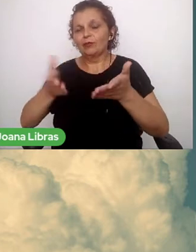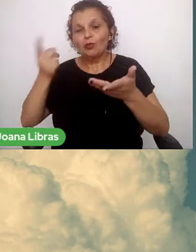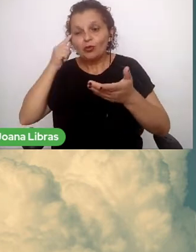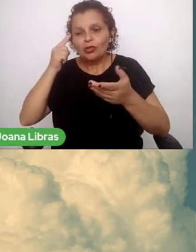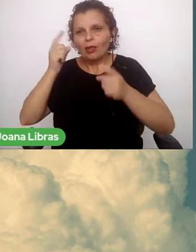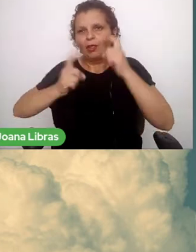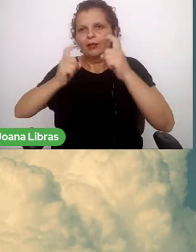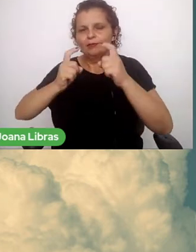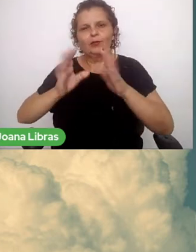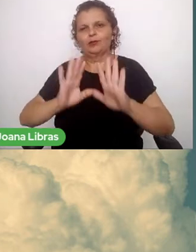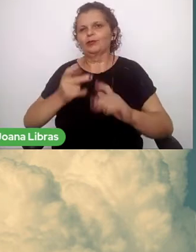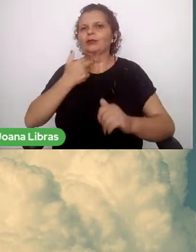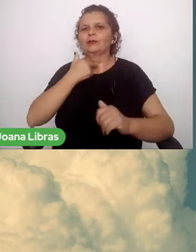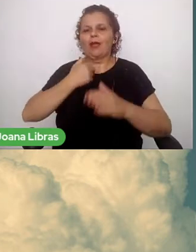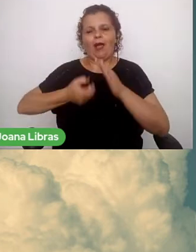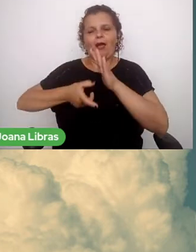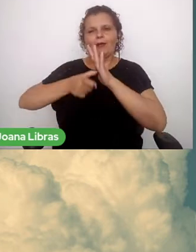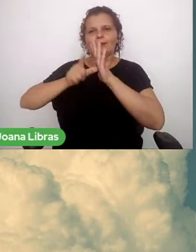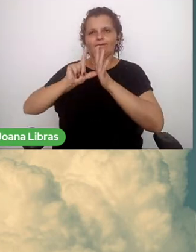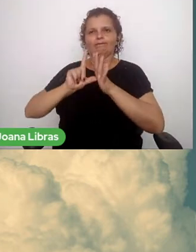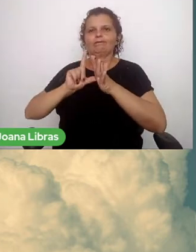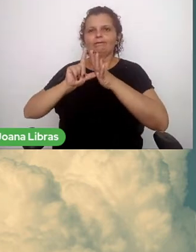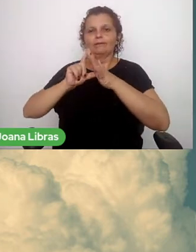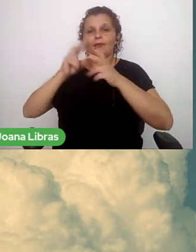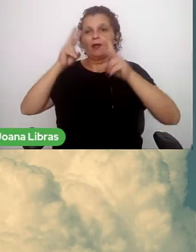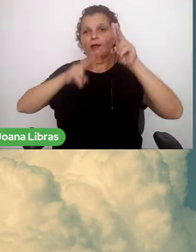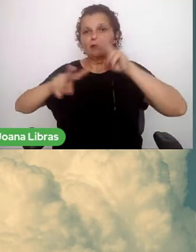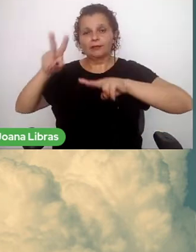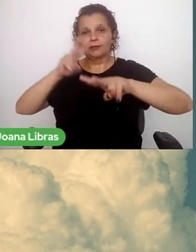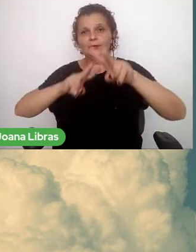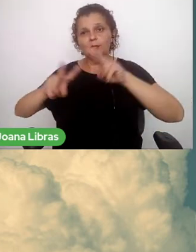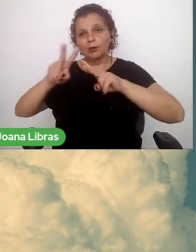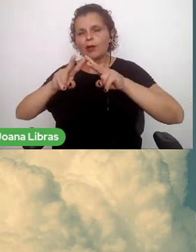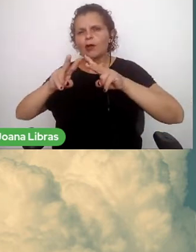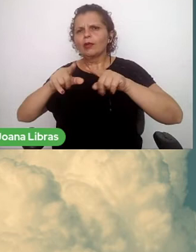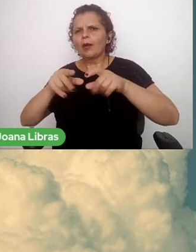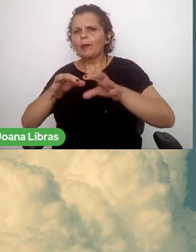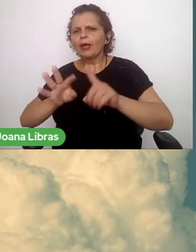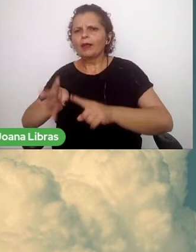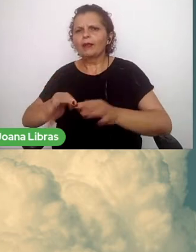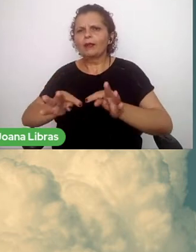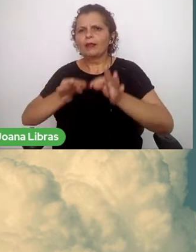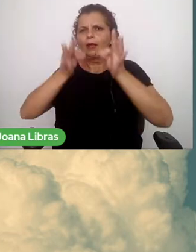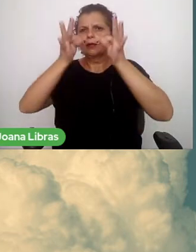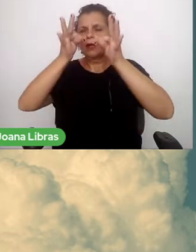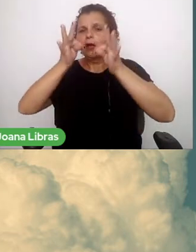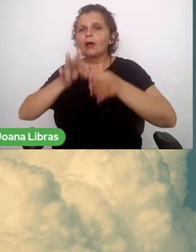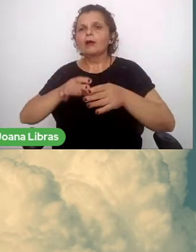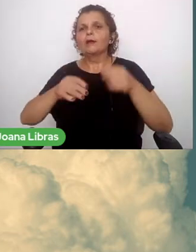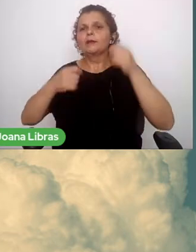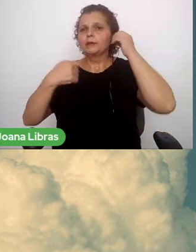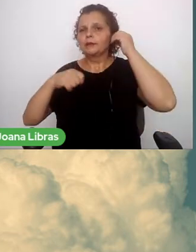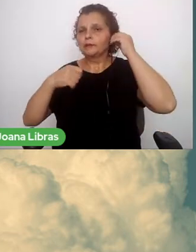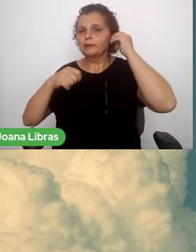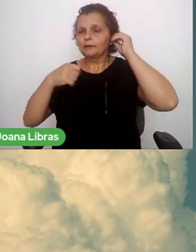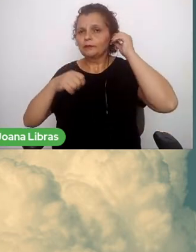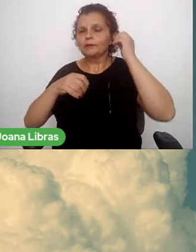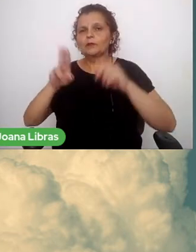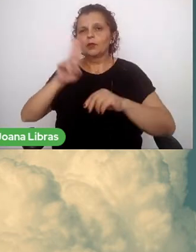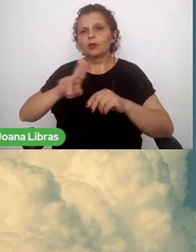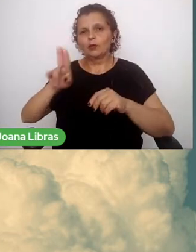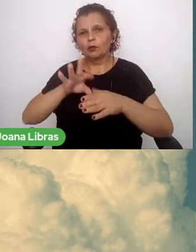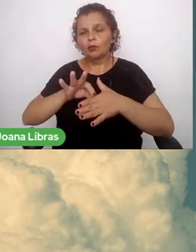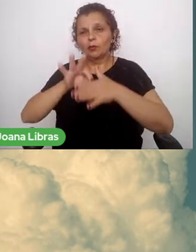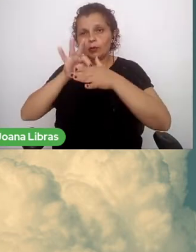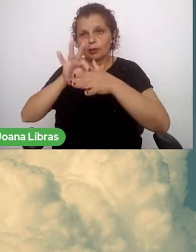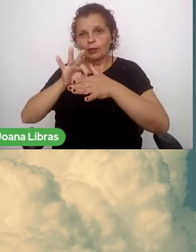release, né? A visão técnica, tá? Então, para uma liderança técnica, usar o Path to Production é